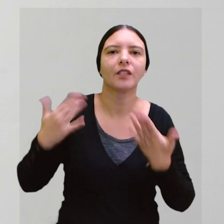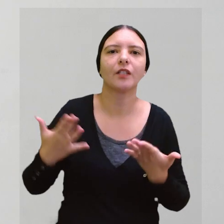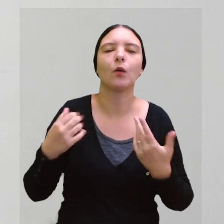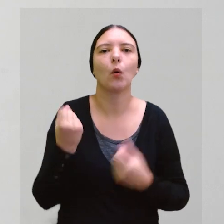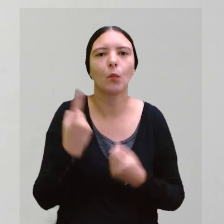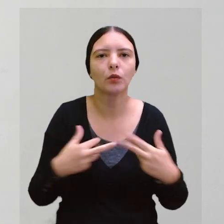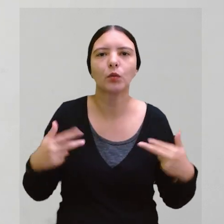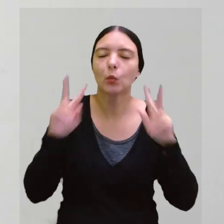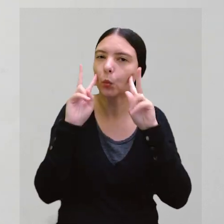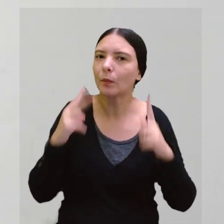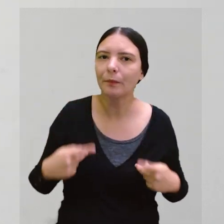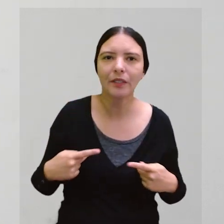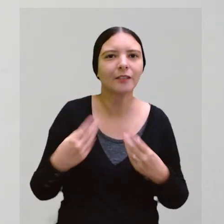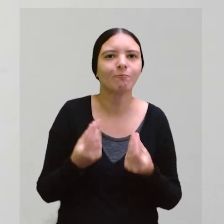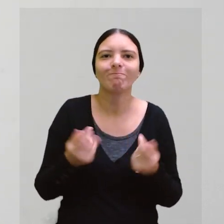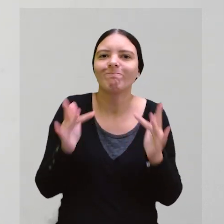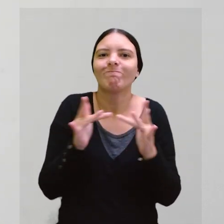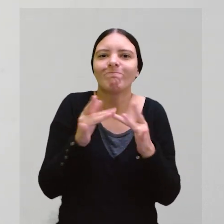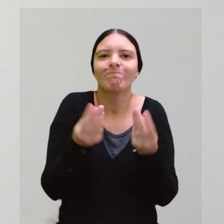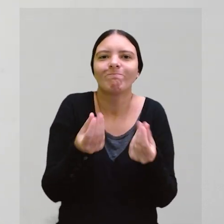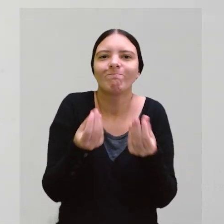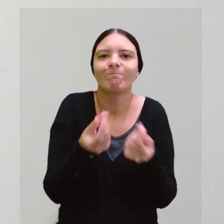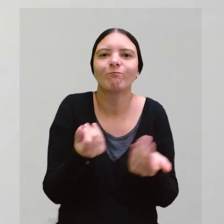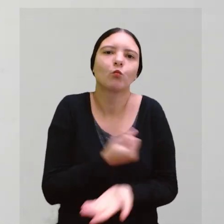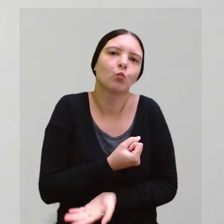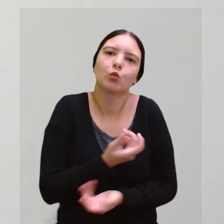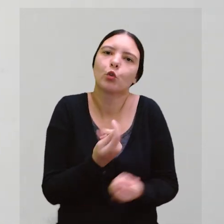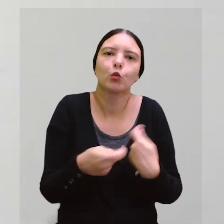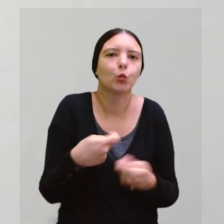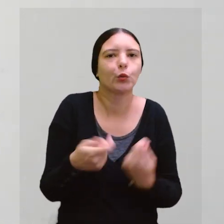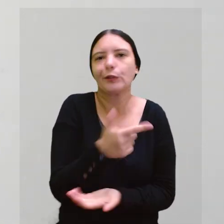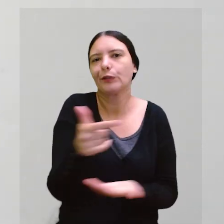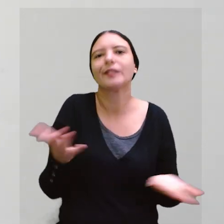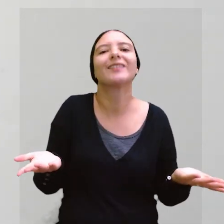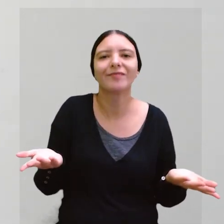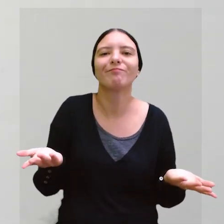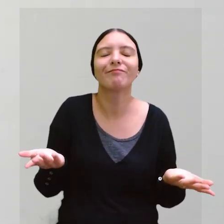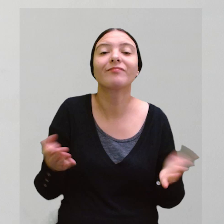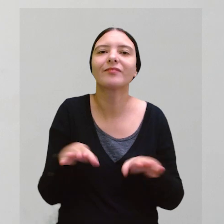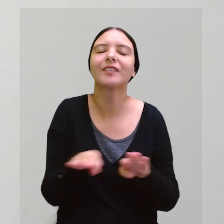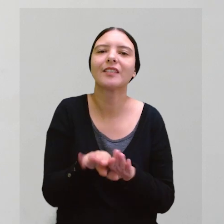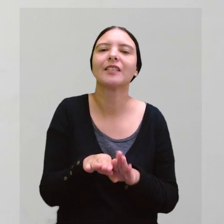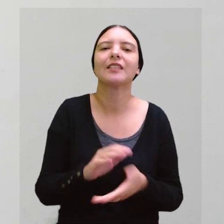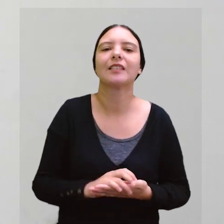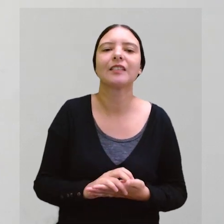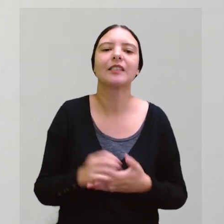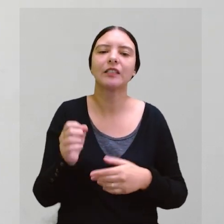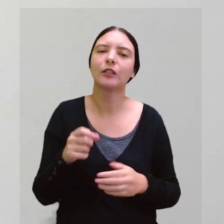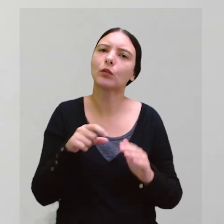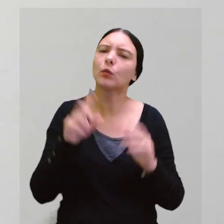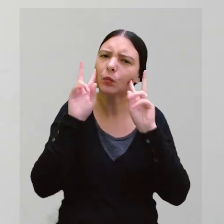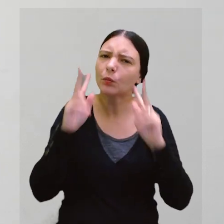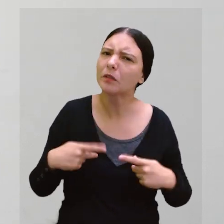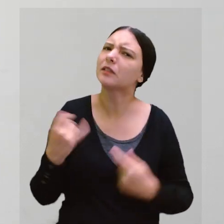questões humanas que não são tocadas pela dimensão econômica. Né? E essas dimensões, essas questões humanas